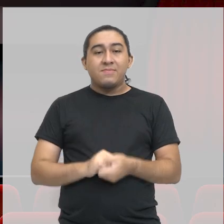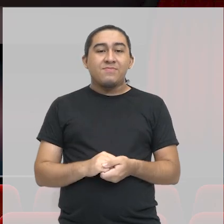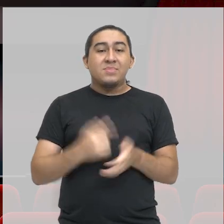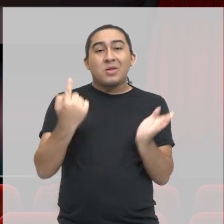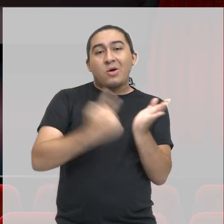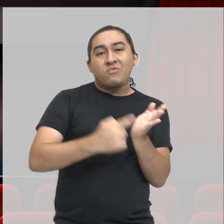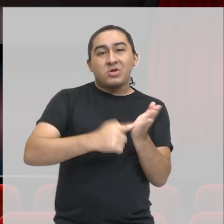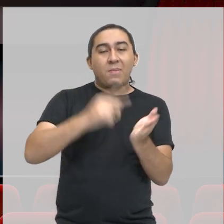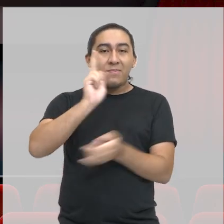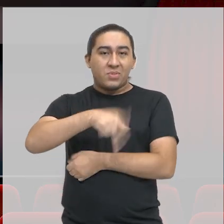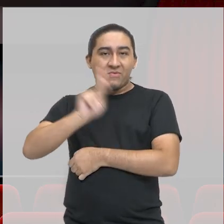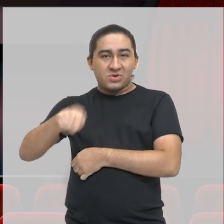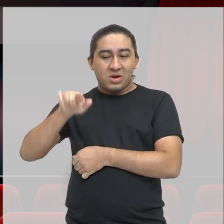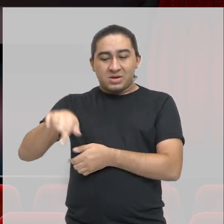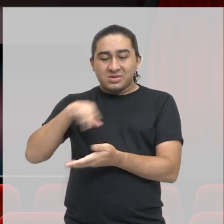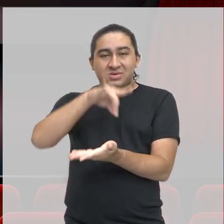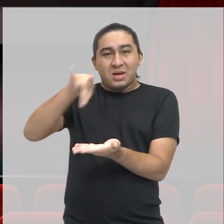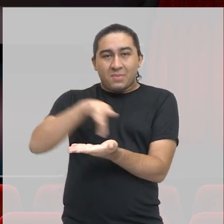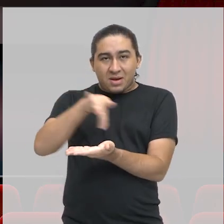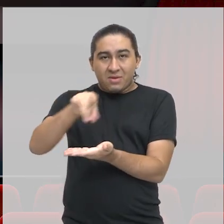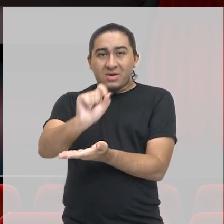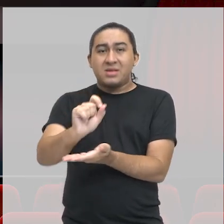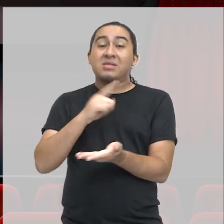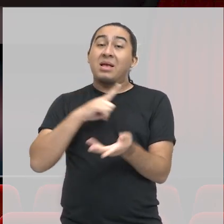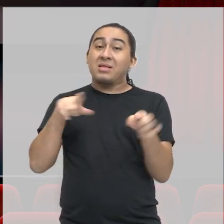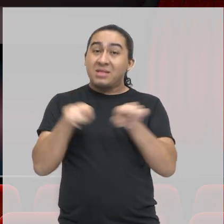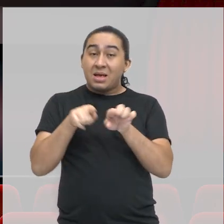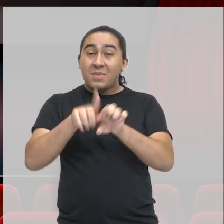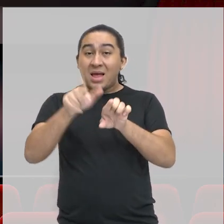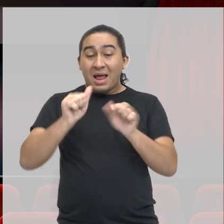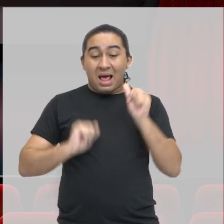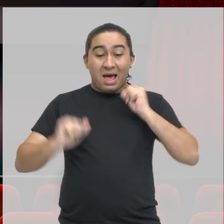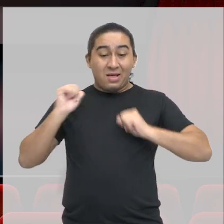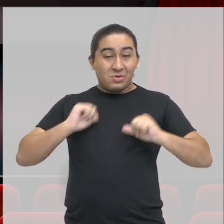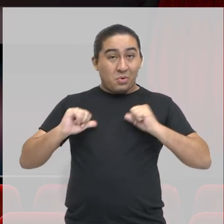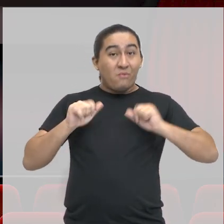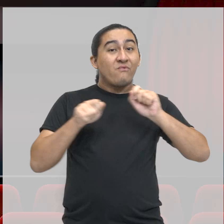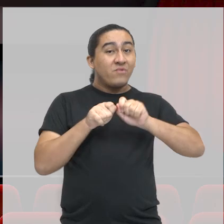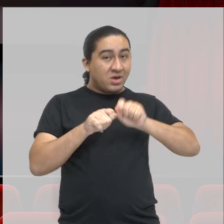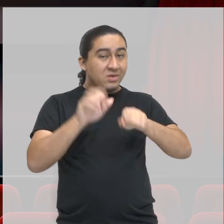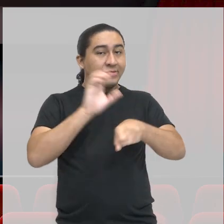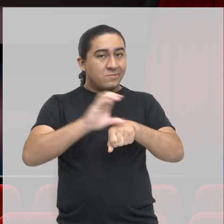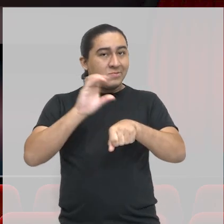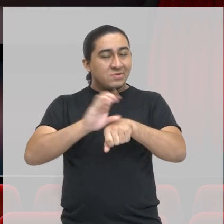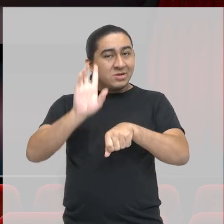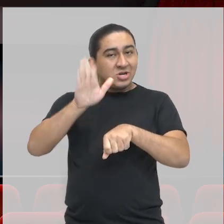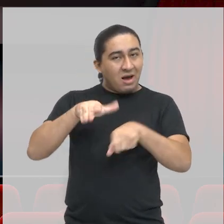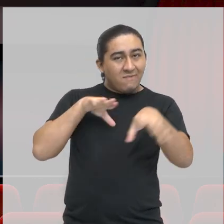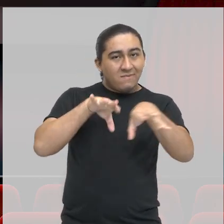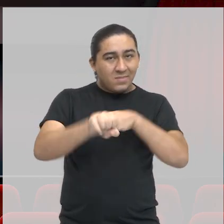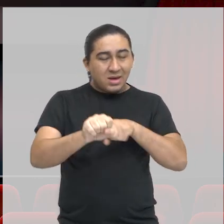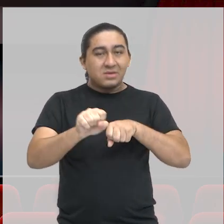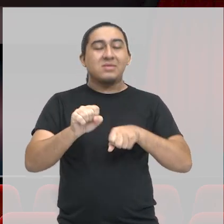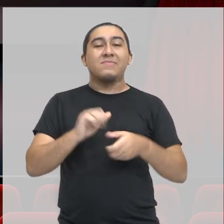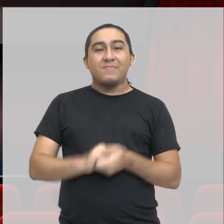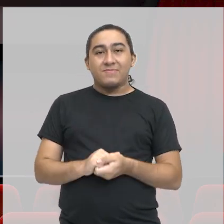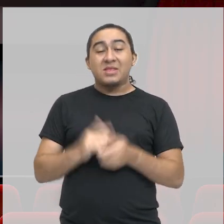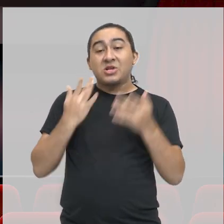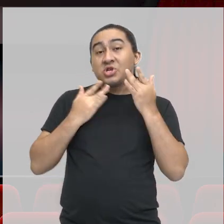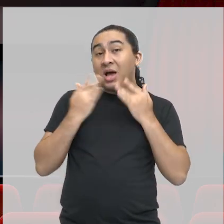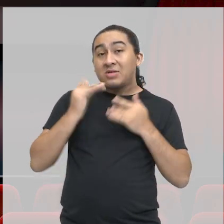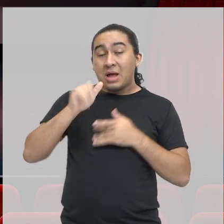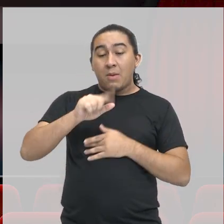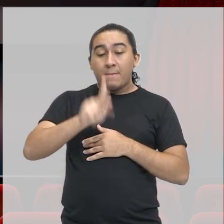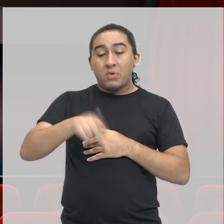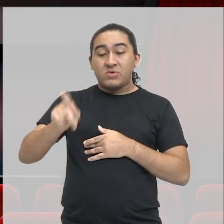um professor aqui do Centro de Mídia, que também é ator, ele fez um curso de teatro, o professor Dário, que